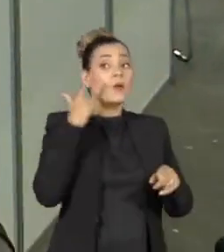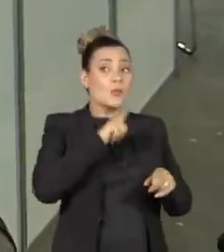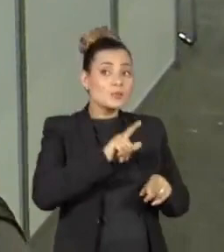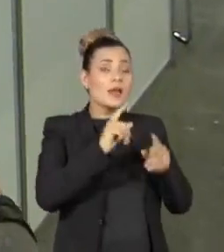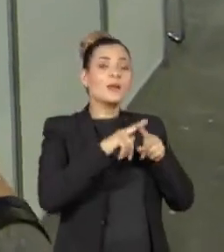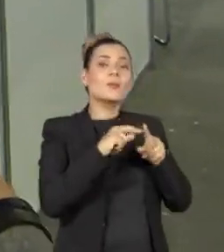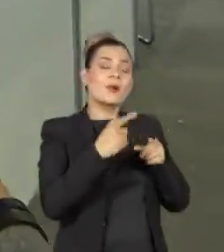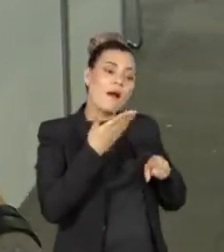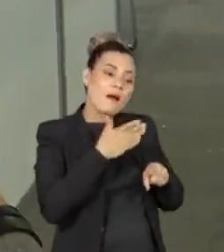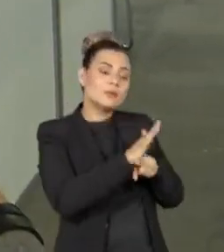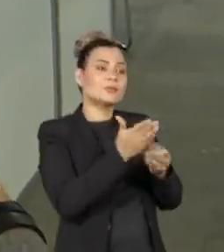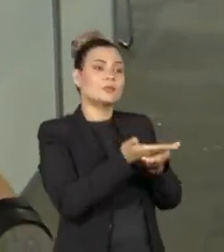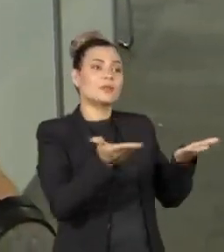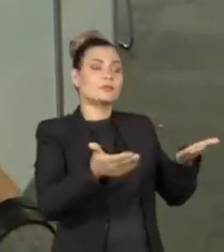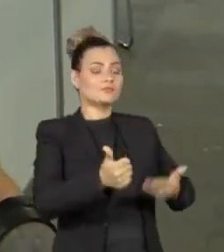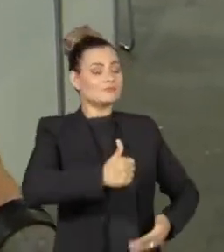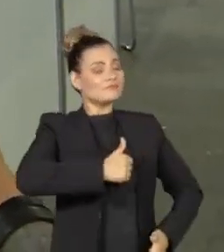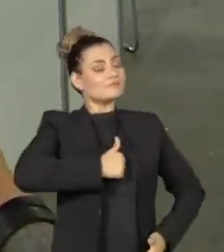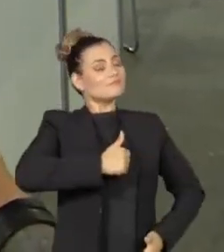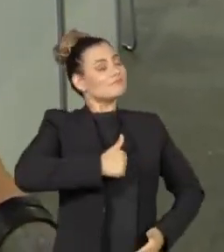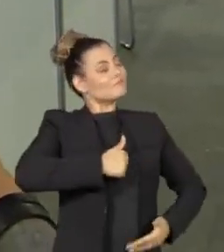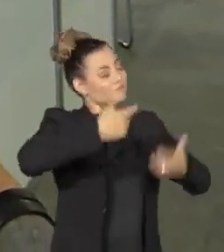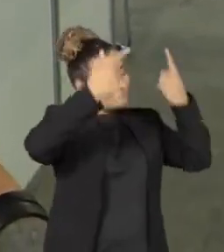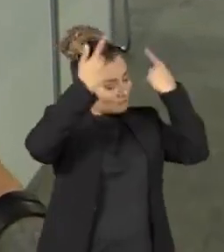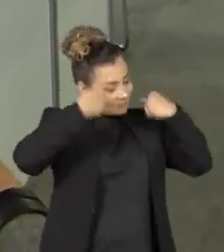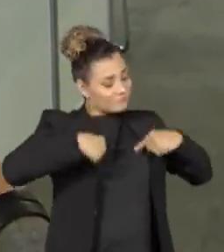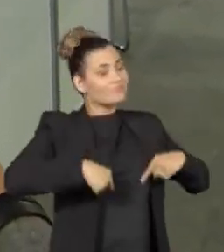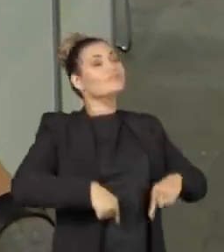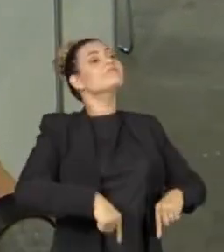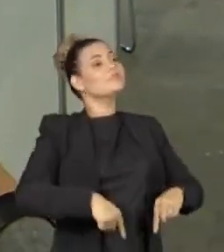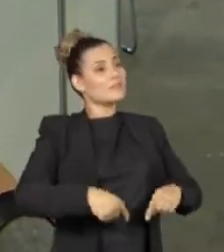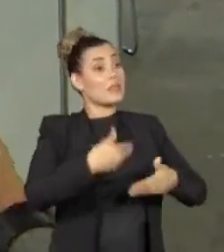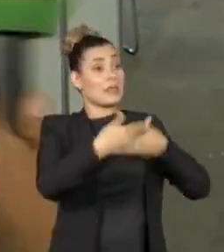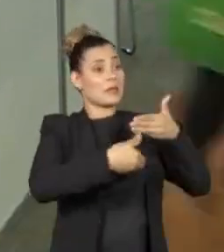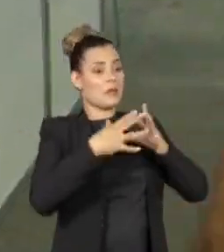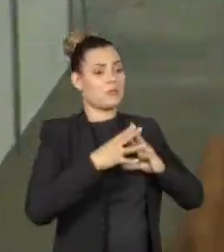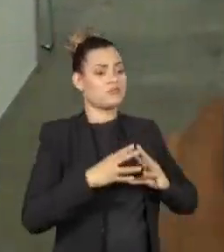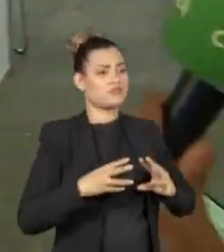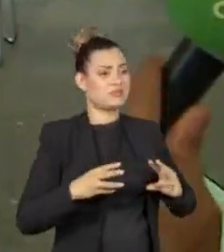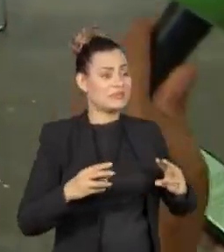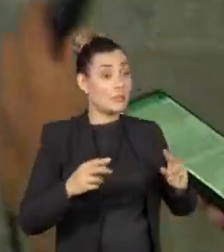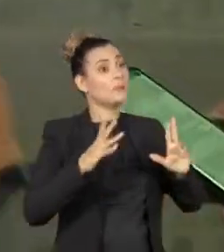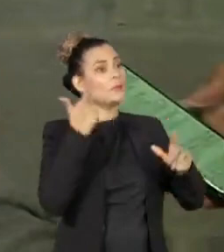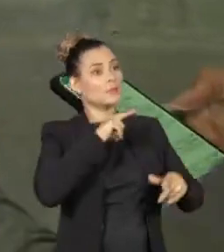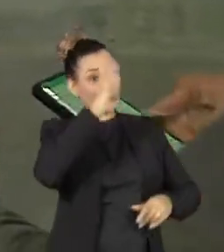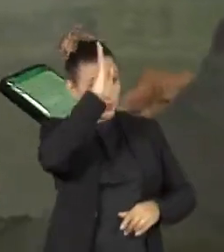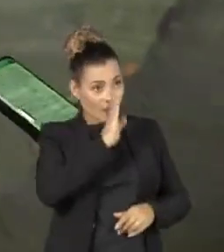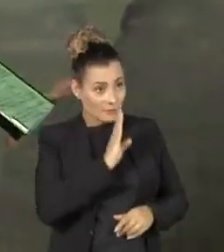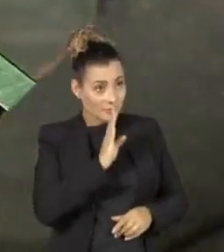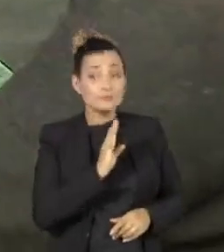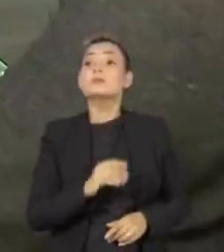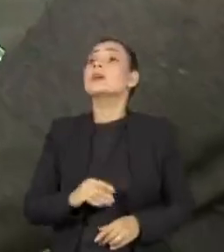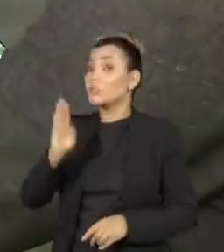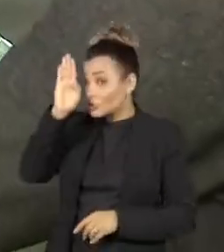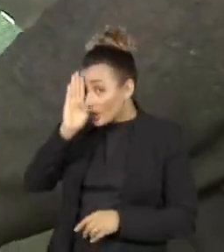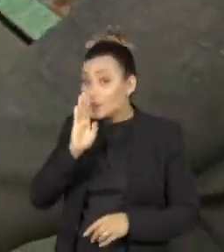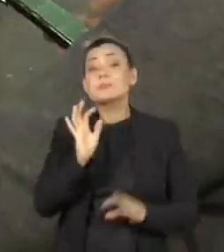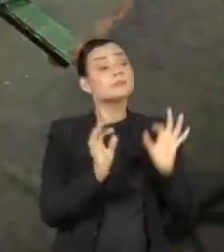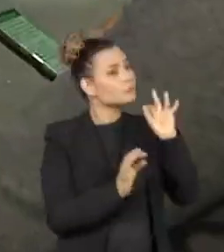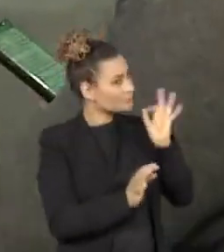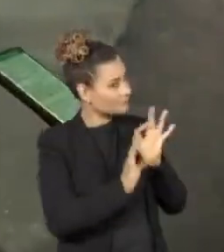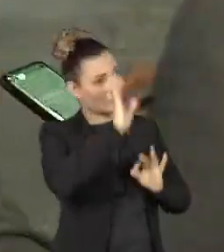devolvendo a autoimagem, que é o que elas perdem durante o tratamento. Isso tudo gratuitamente, né? Tudo